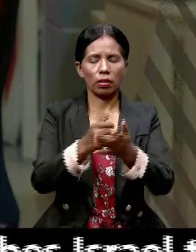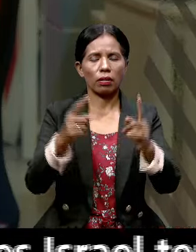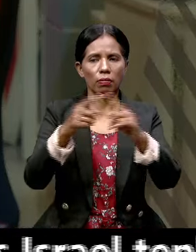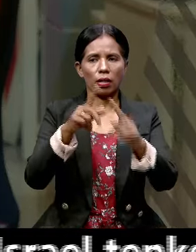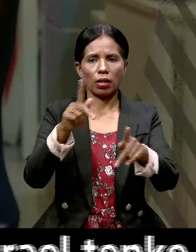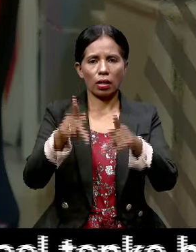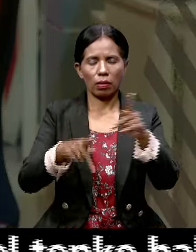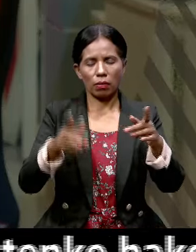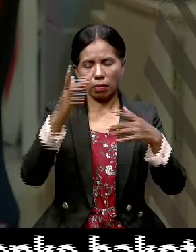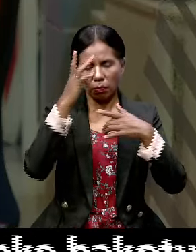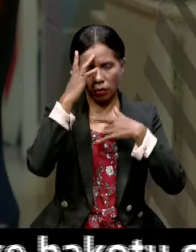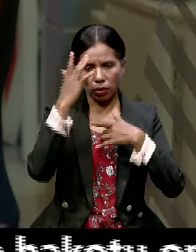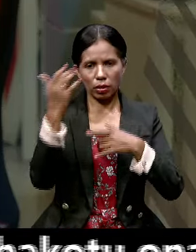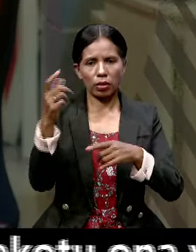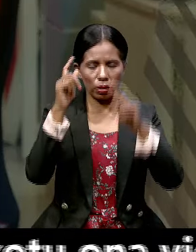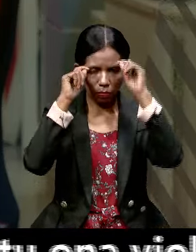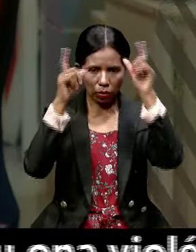paciente timor-leste.